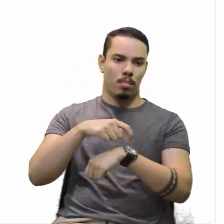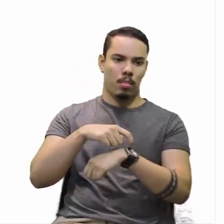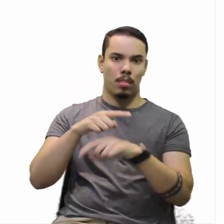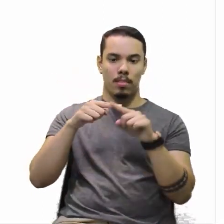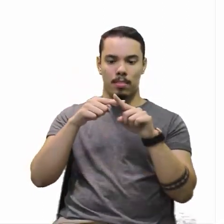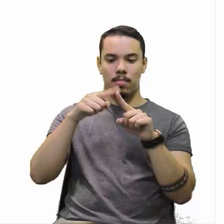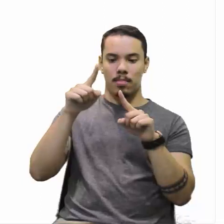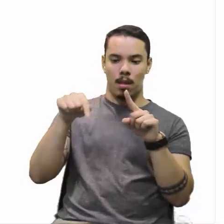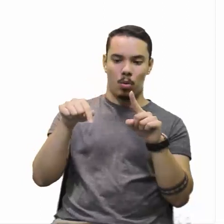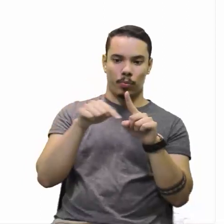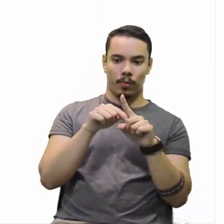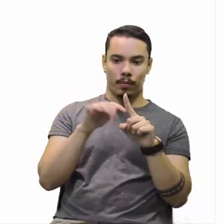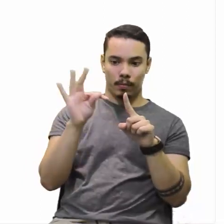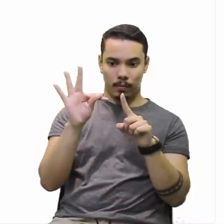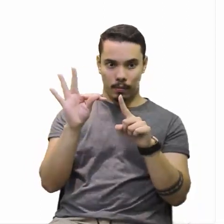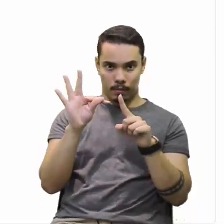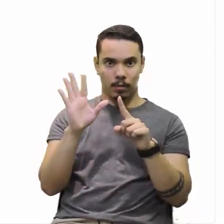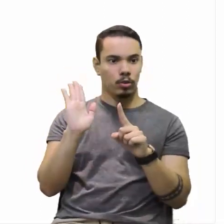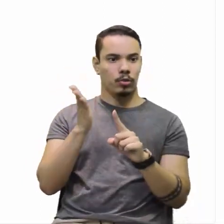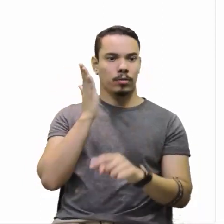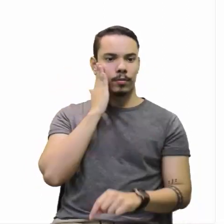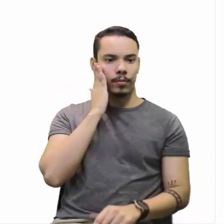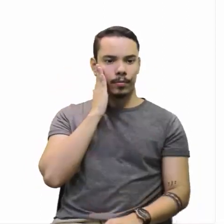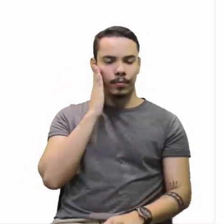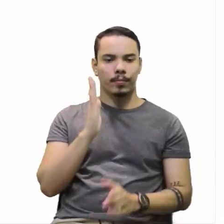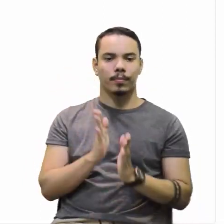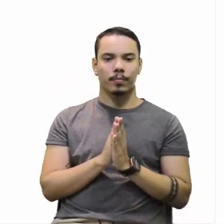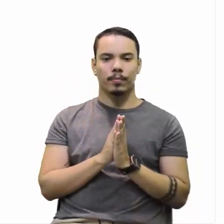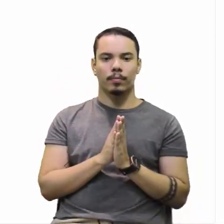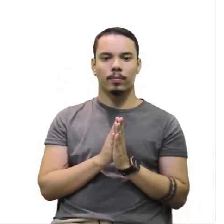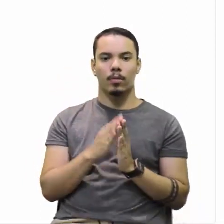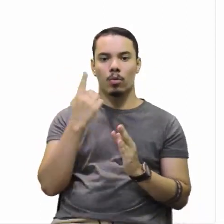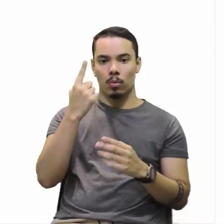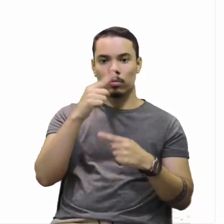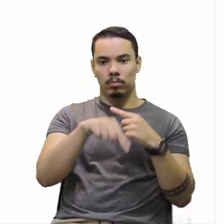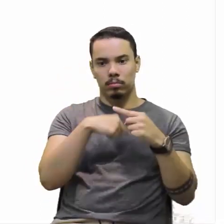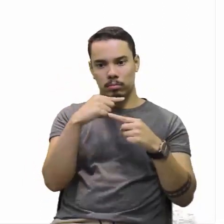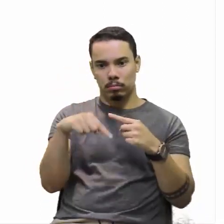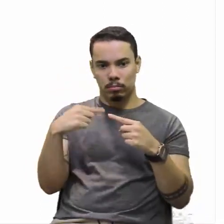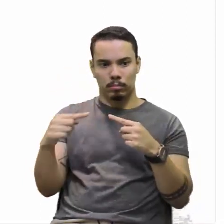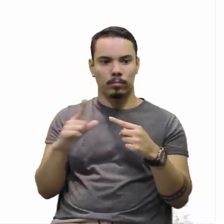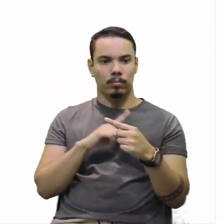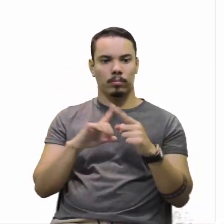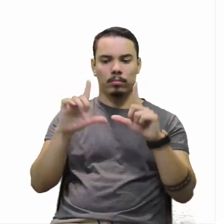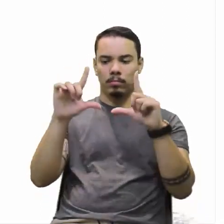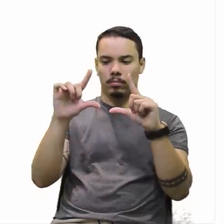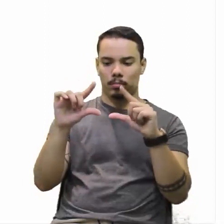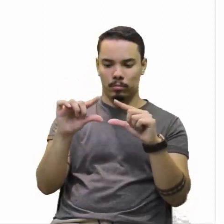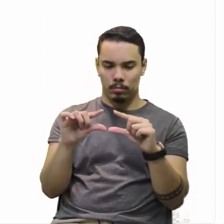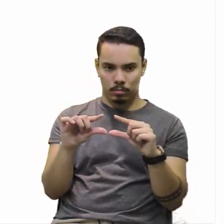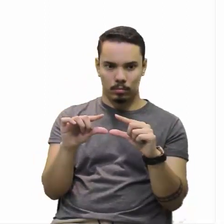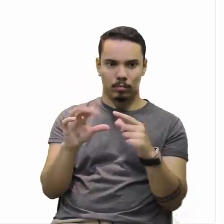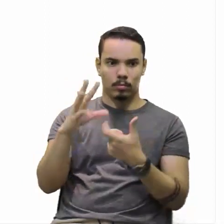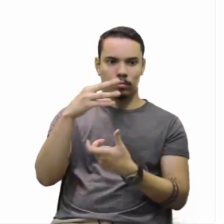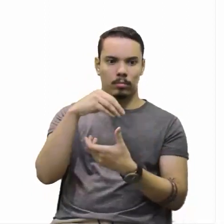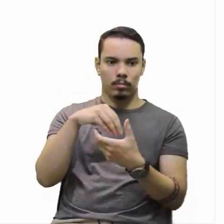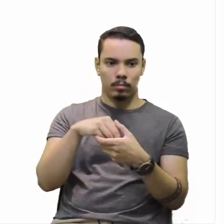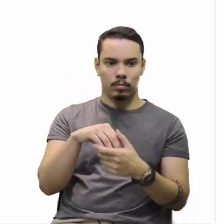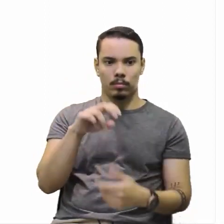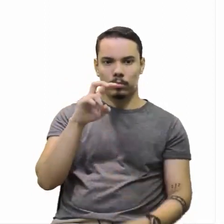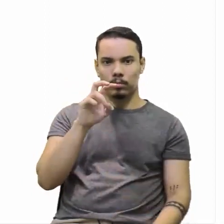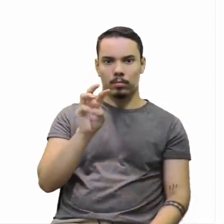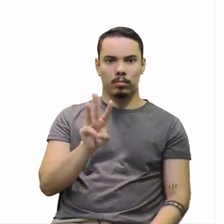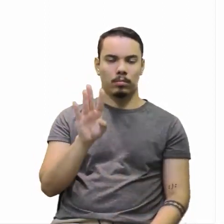porque é a duração de intervalo de tempo, uma inspira percebe uma redução de fluxo de